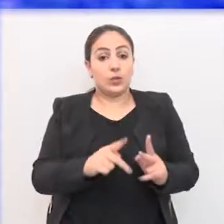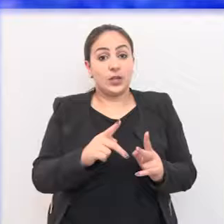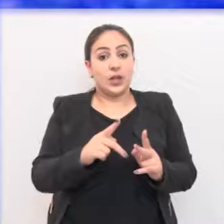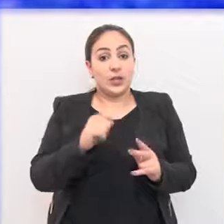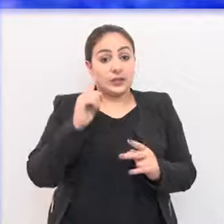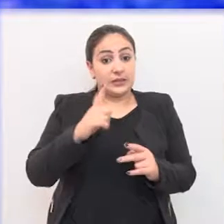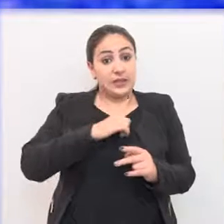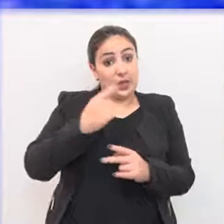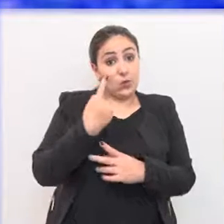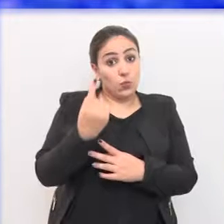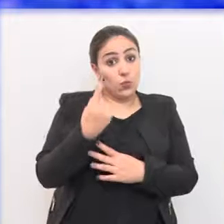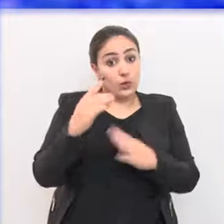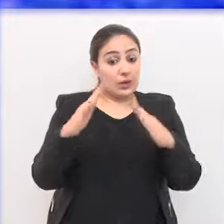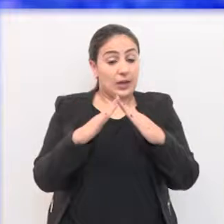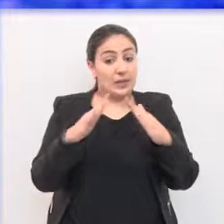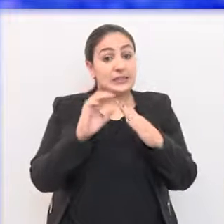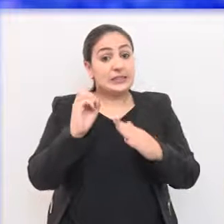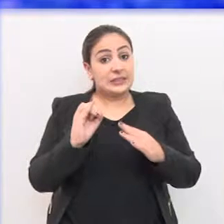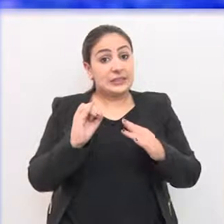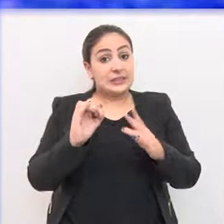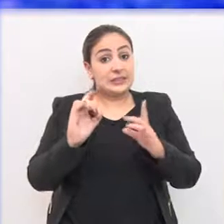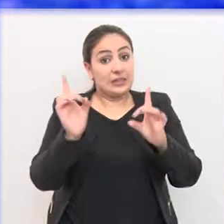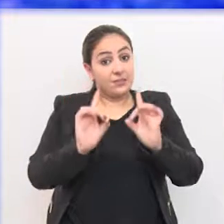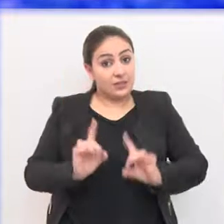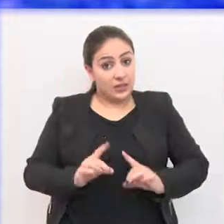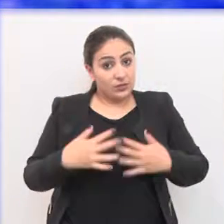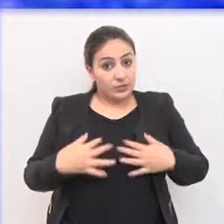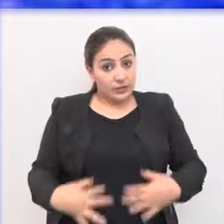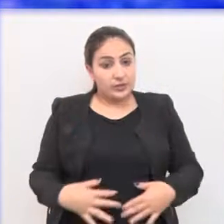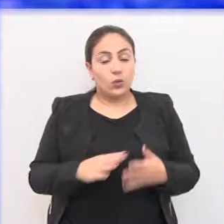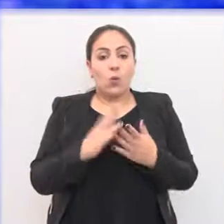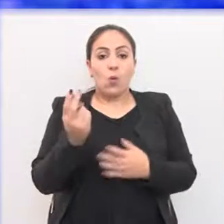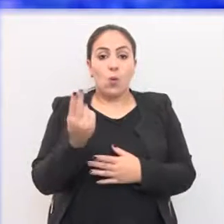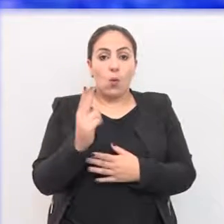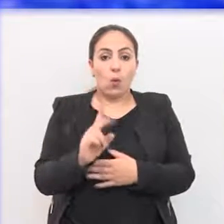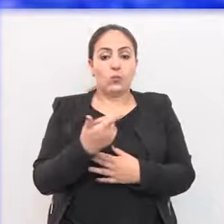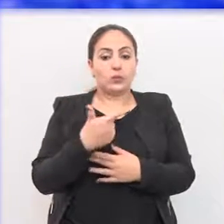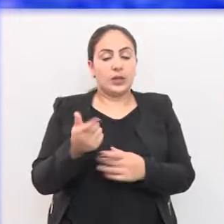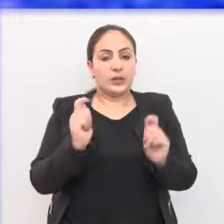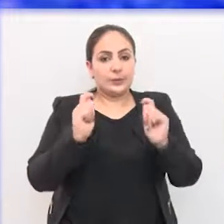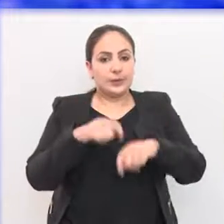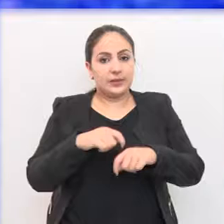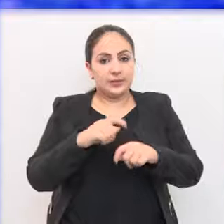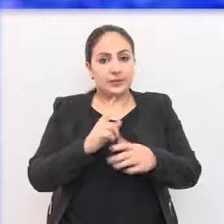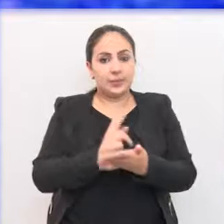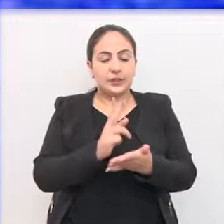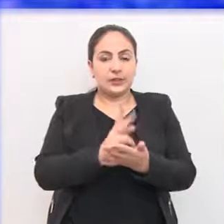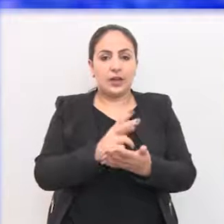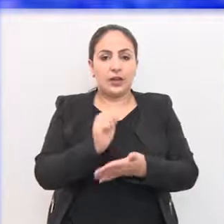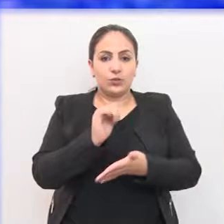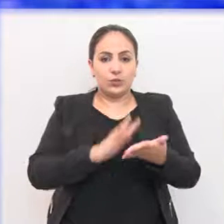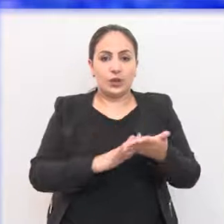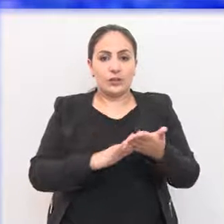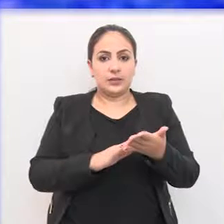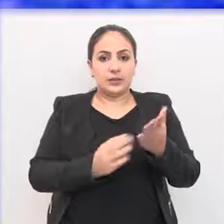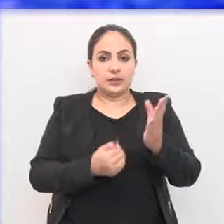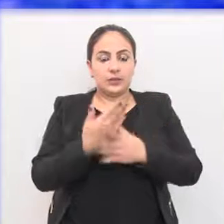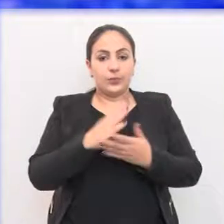único imóvel quando for deficiente físico ou estiver incapacitado de manter atividade